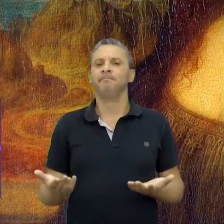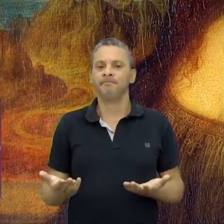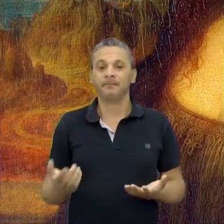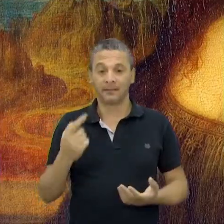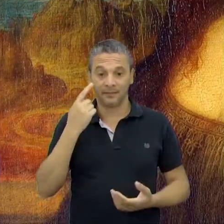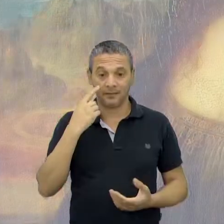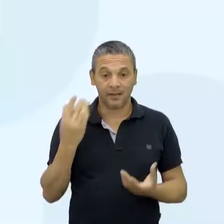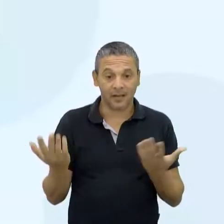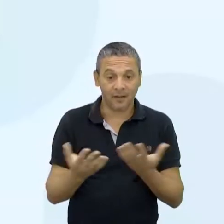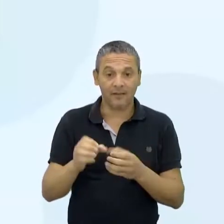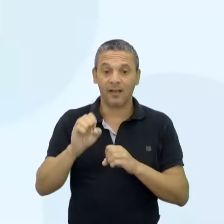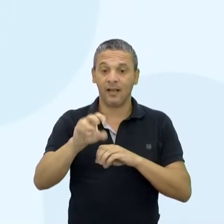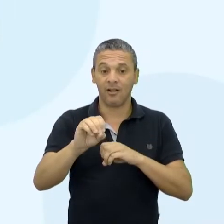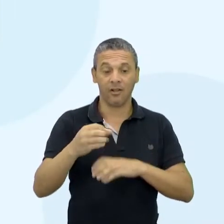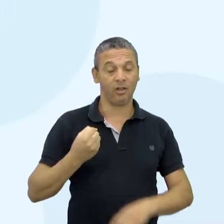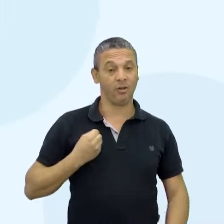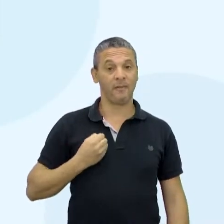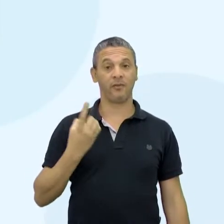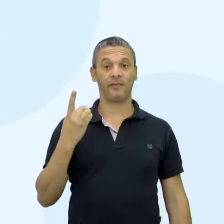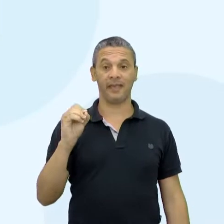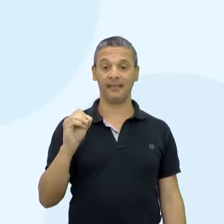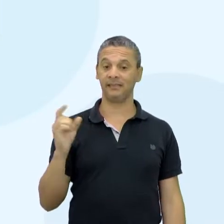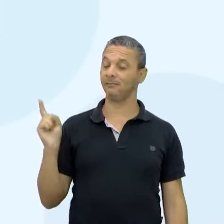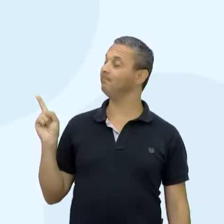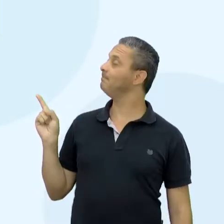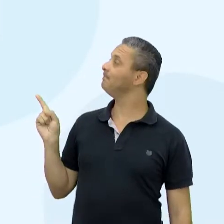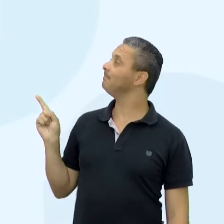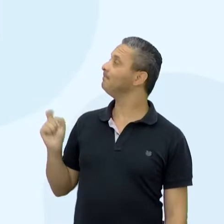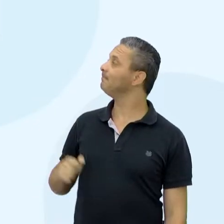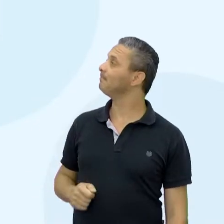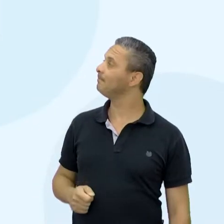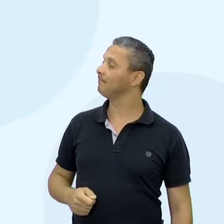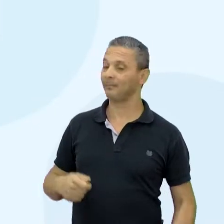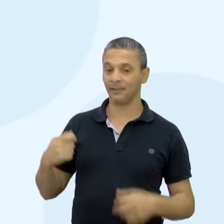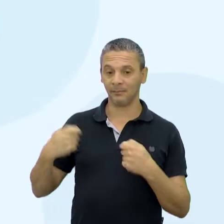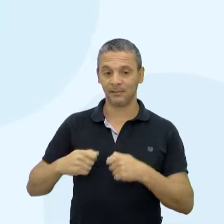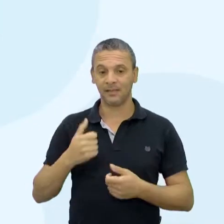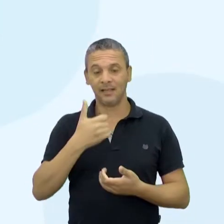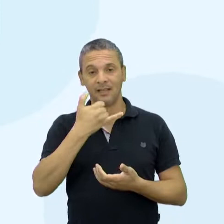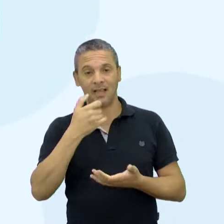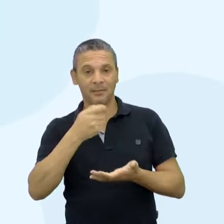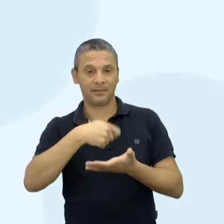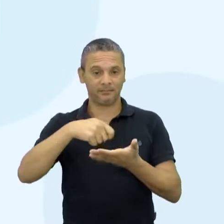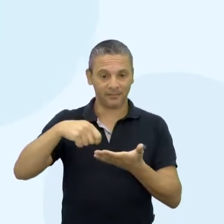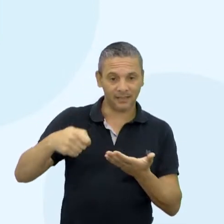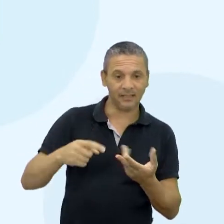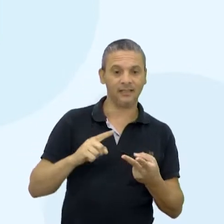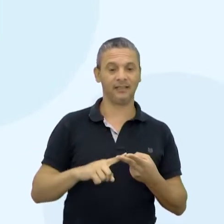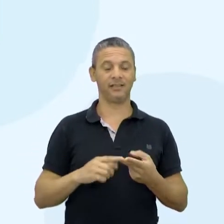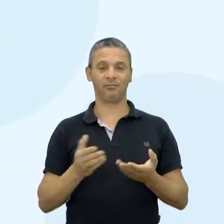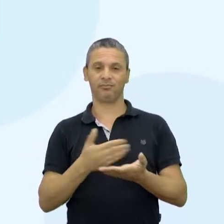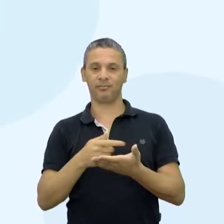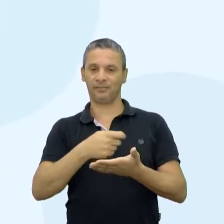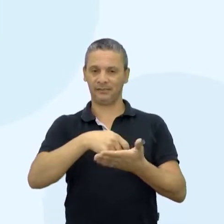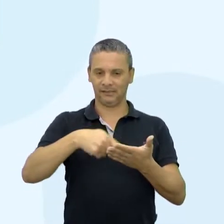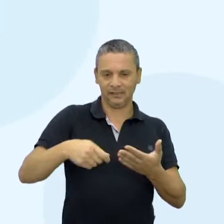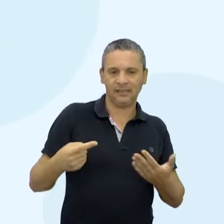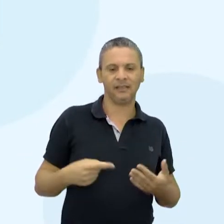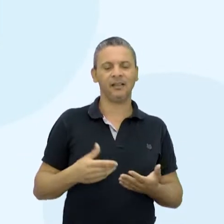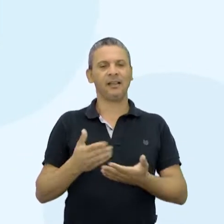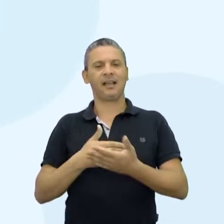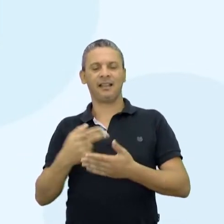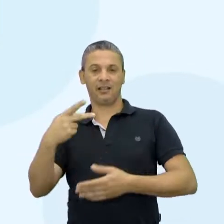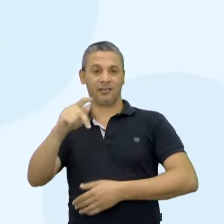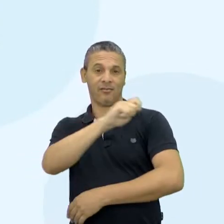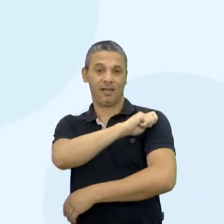Olha só, na aula 10, exatamente. Precisamos sempre do nosso lápis de caneta, nosso diário de bordo, nosso caderno